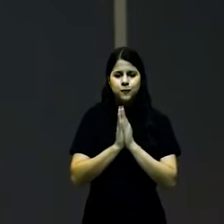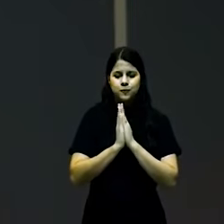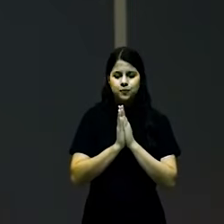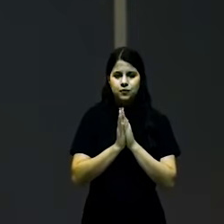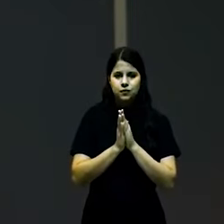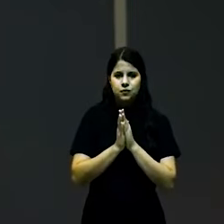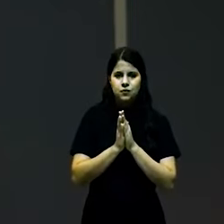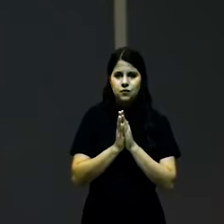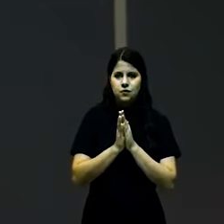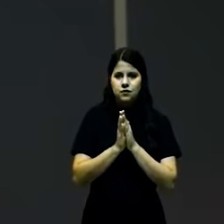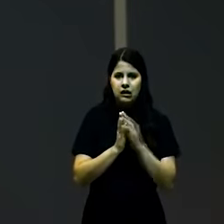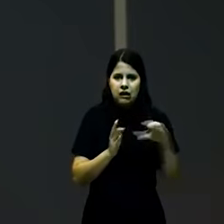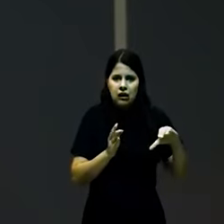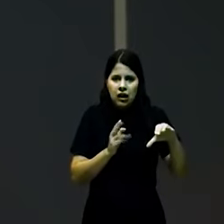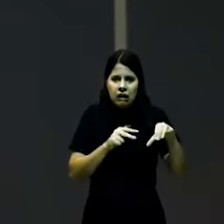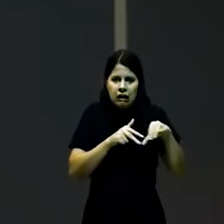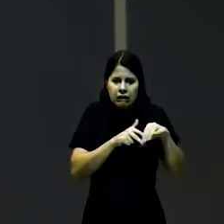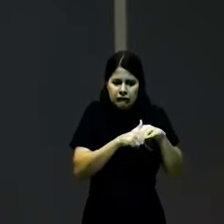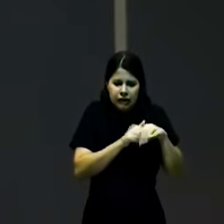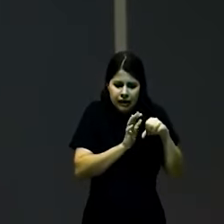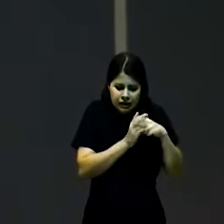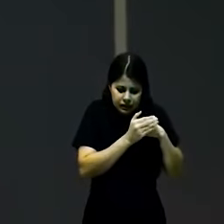A caverna não é o seu lugar.